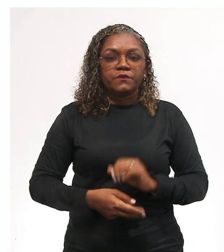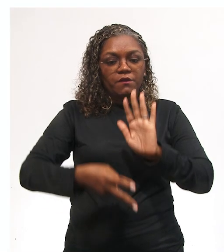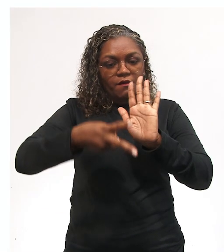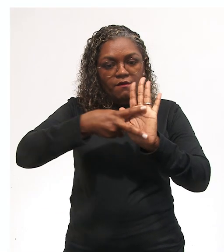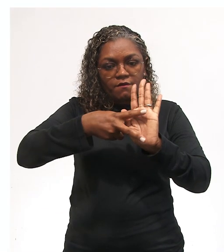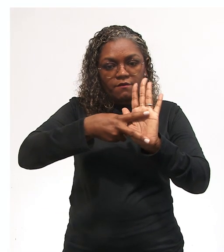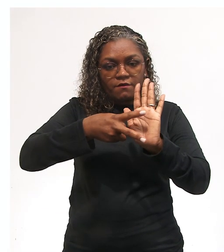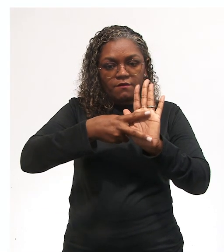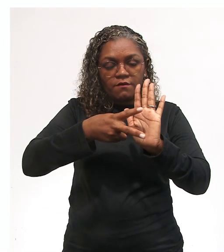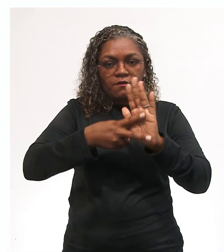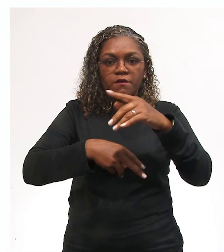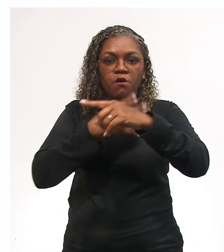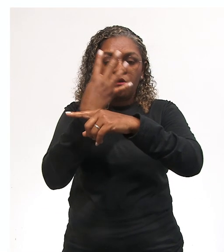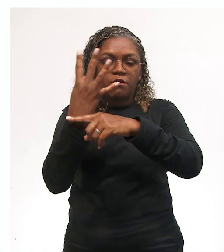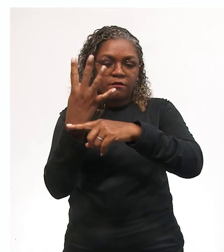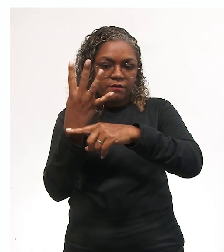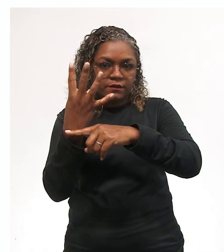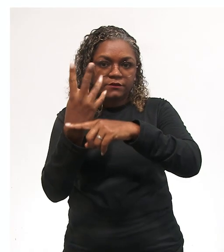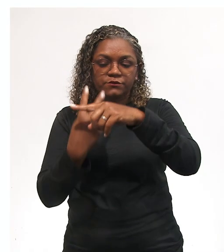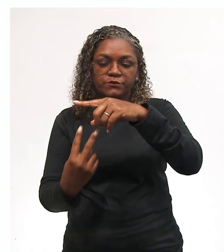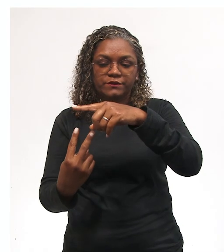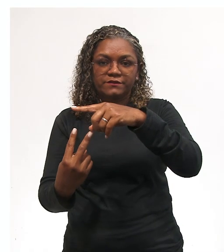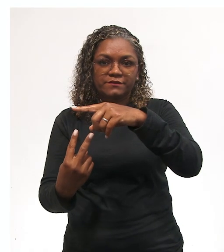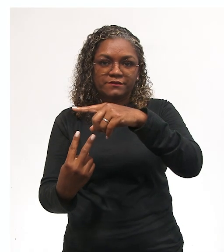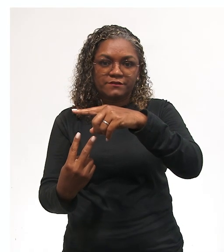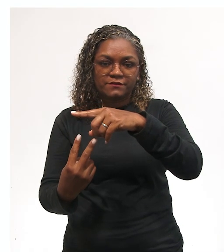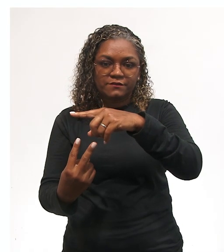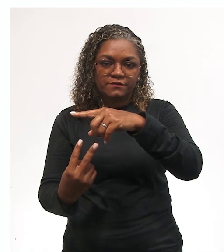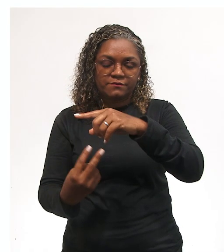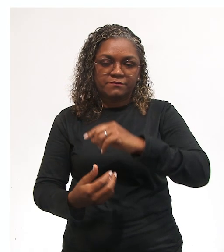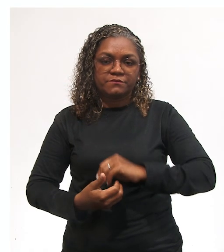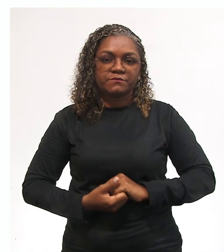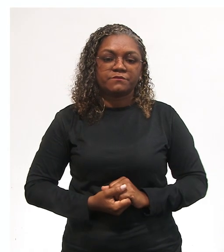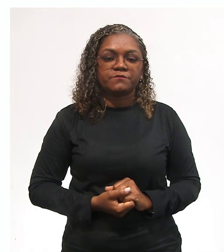e 4 sobre 2.